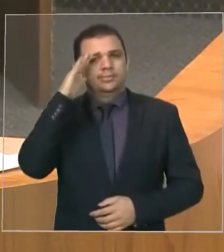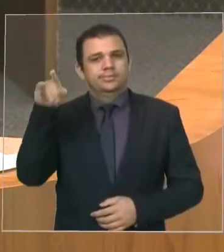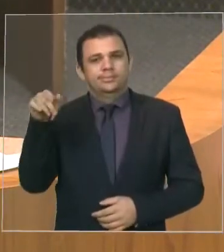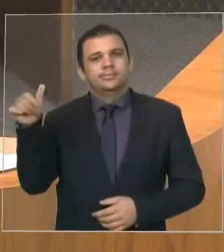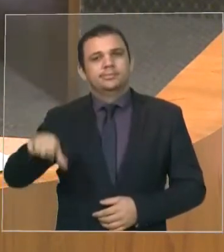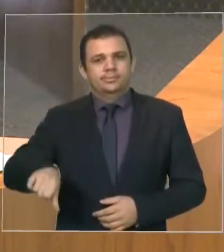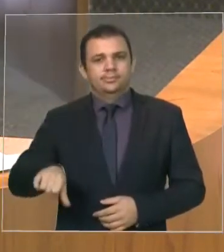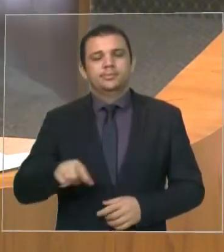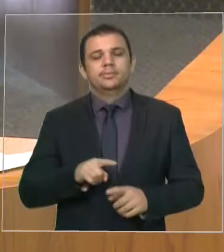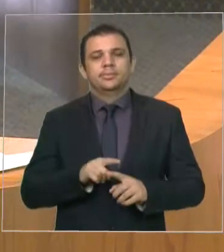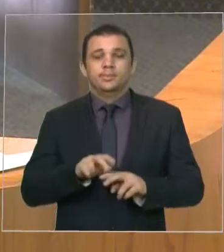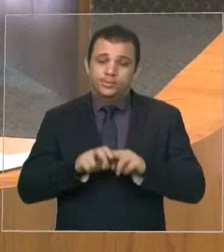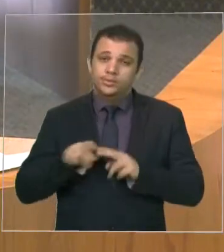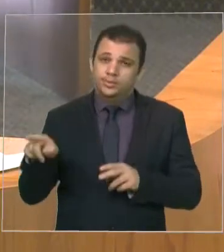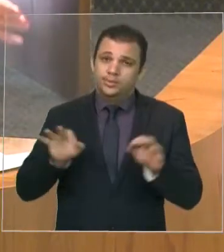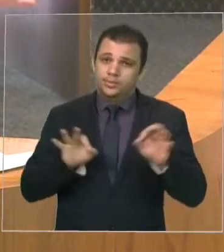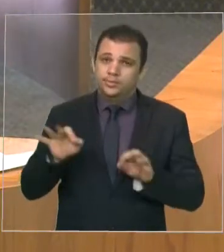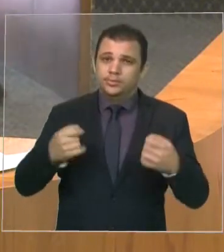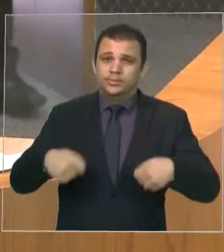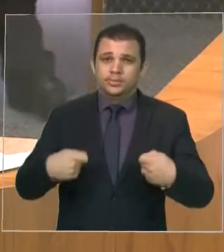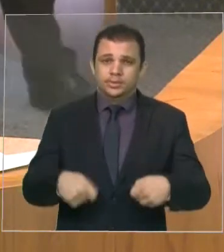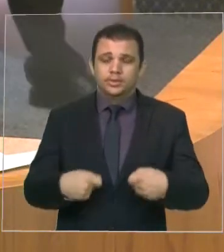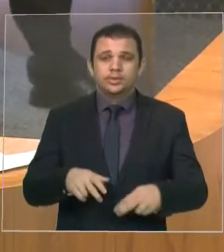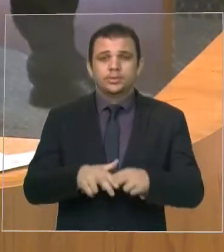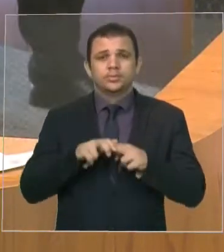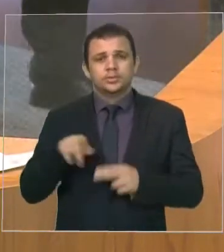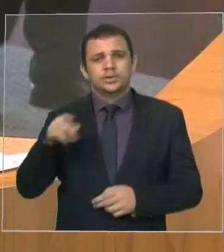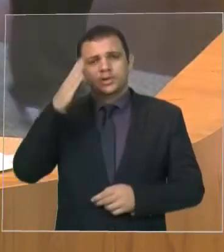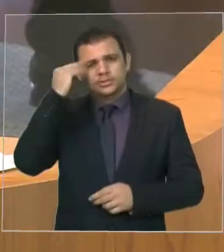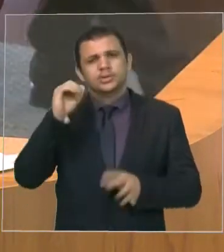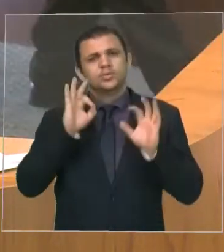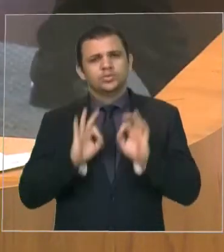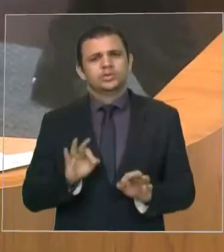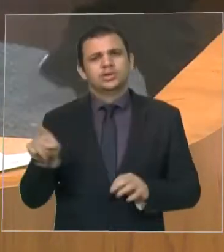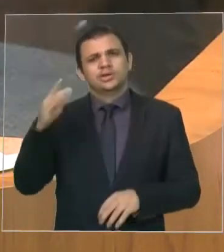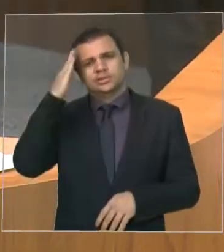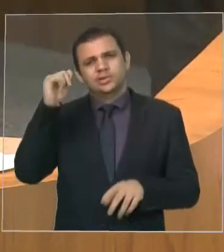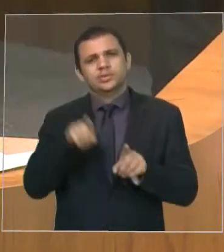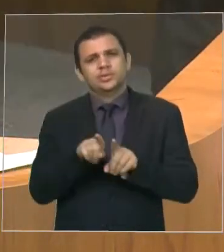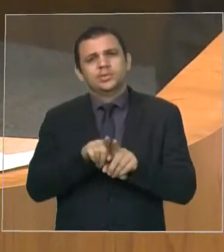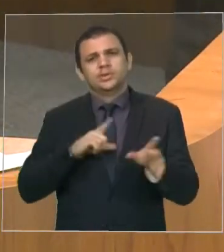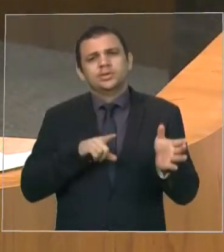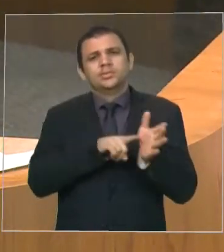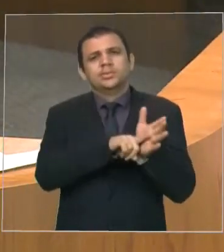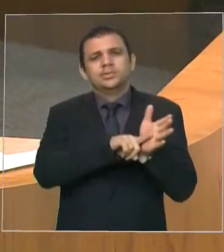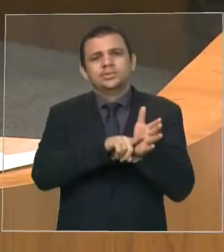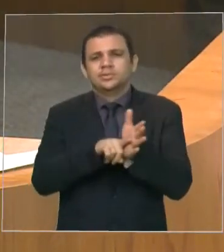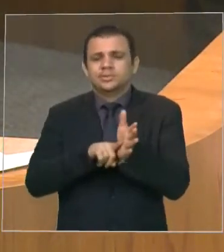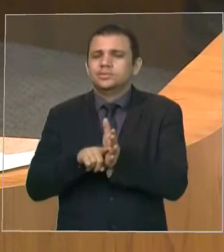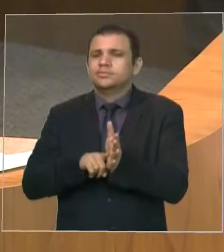E ele tinha que tomar uma providência, porque sabe, ele com certeza tem pesquisas, deputado Rogério,